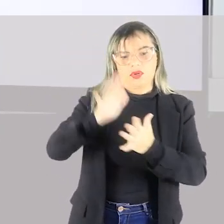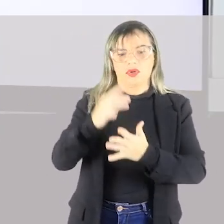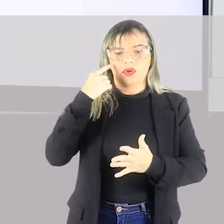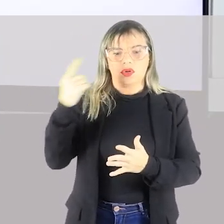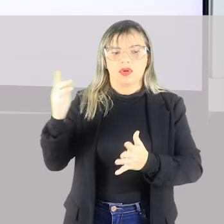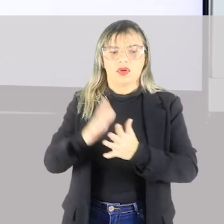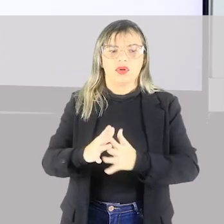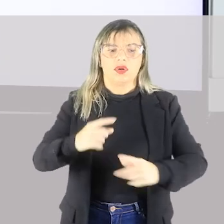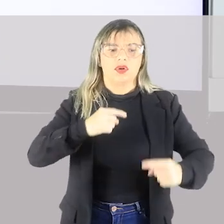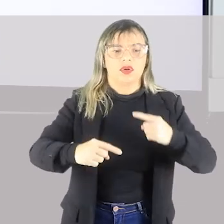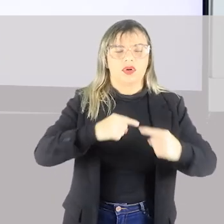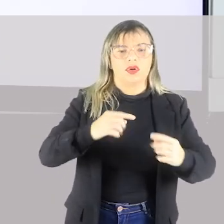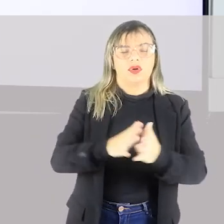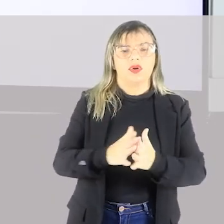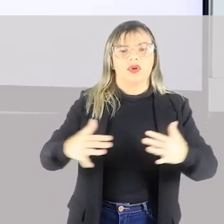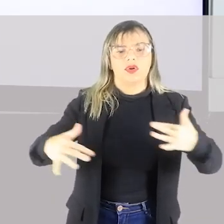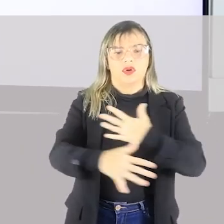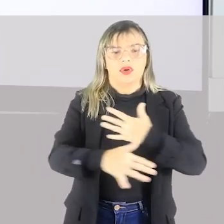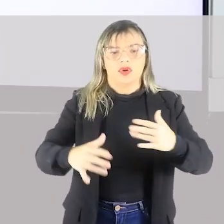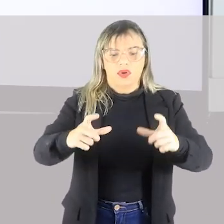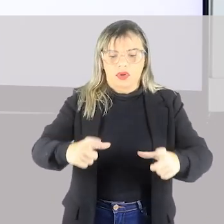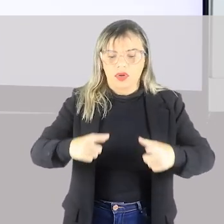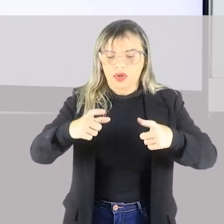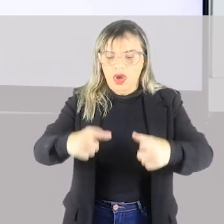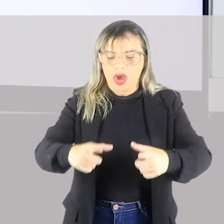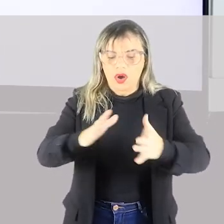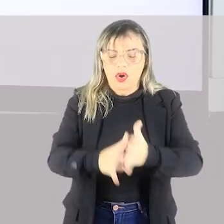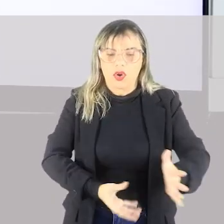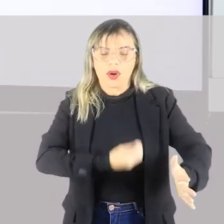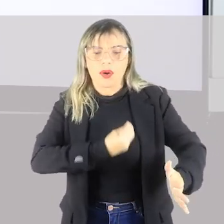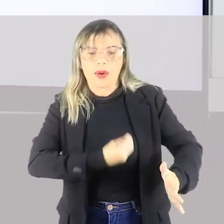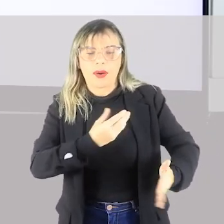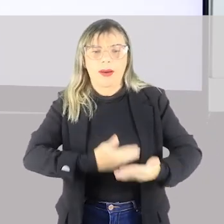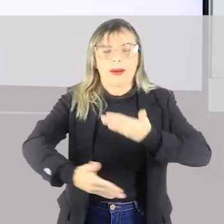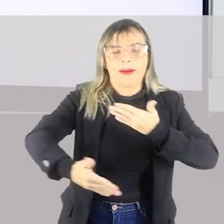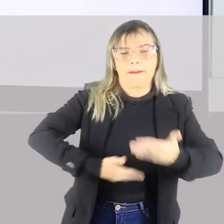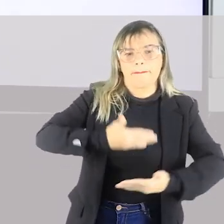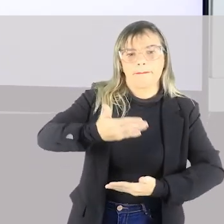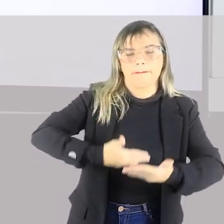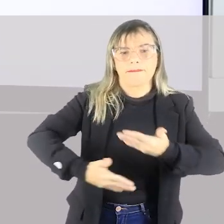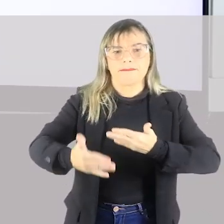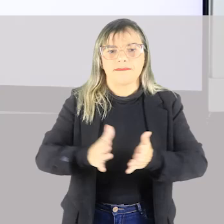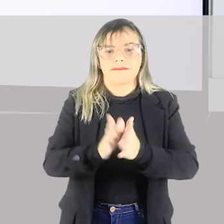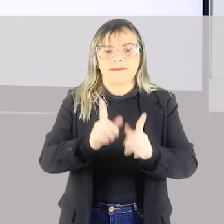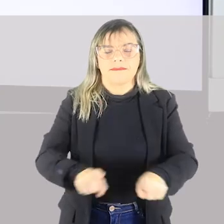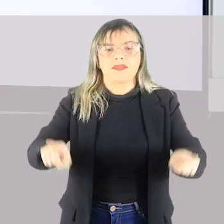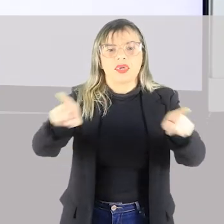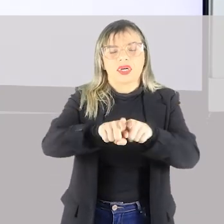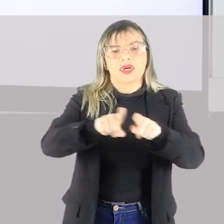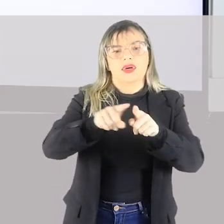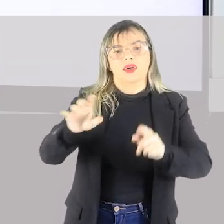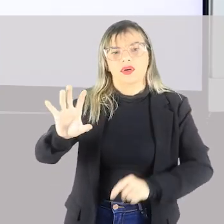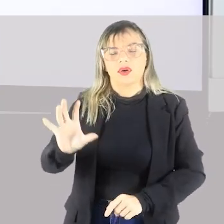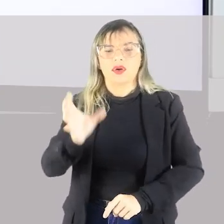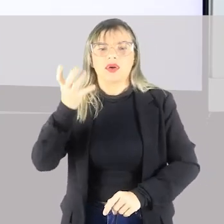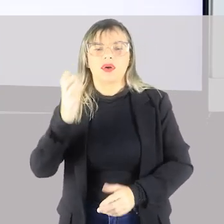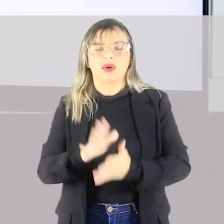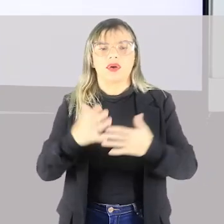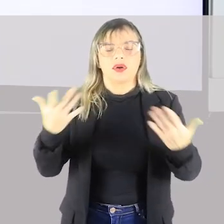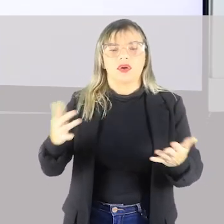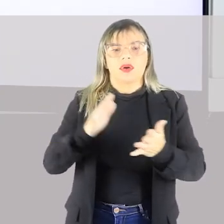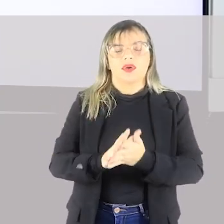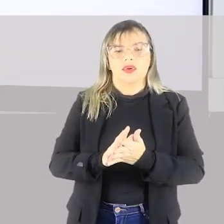de política urbana, ela é uma política do espaço vivido, das relações que ali também ocorrem,